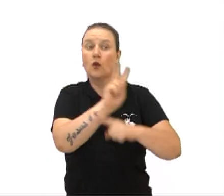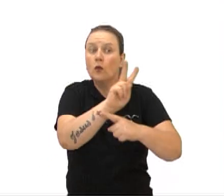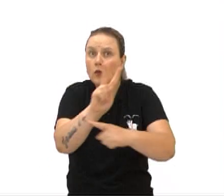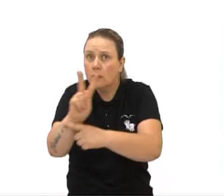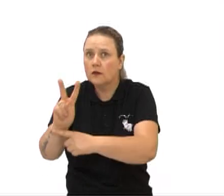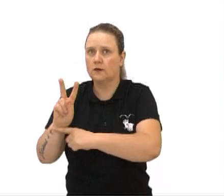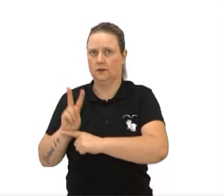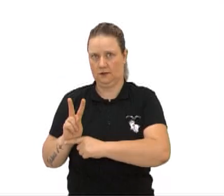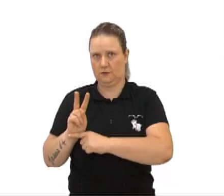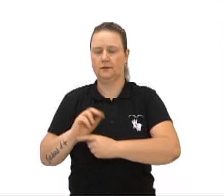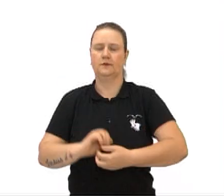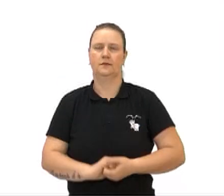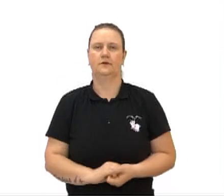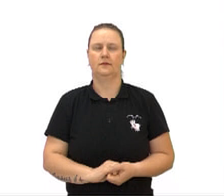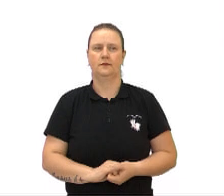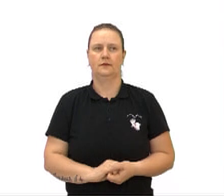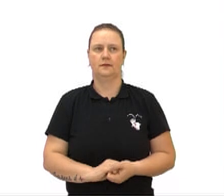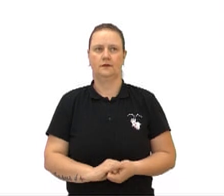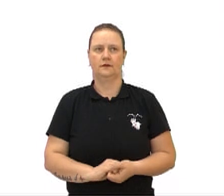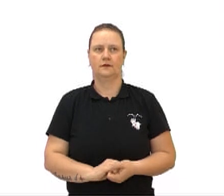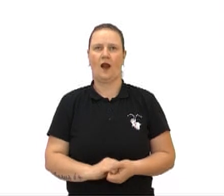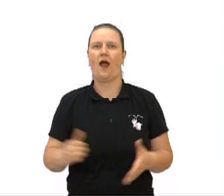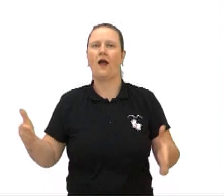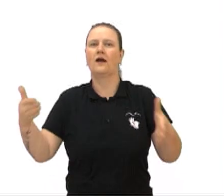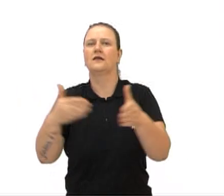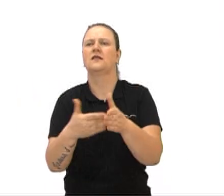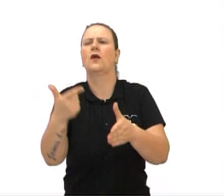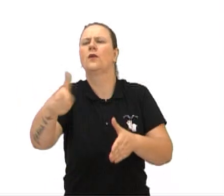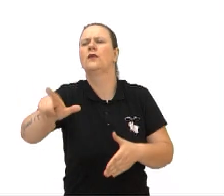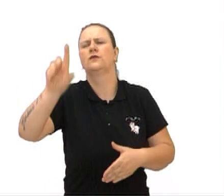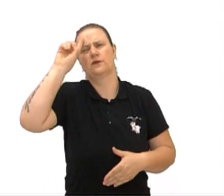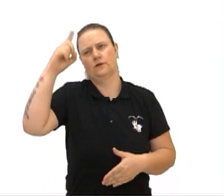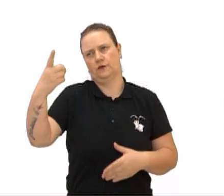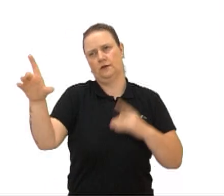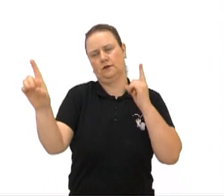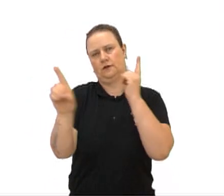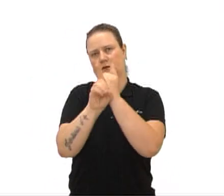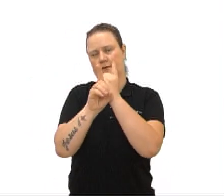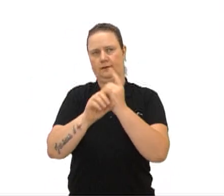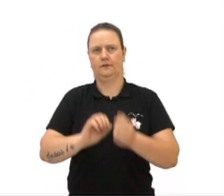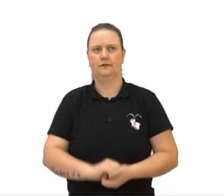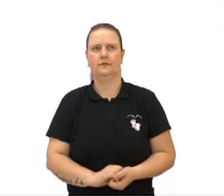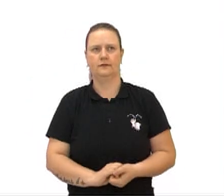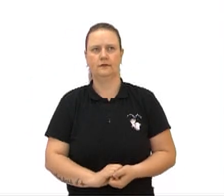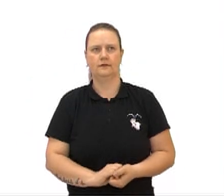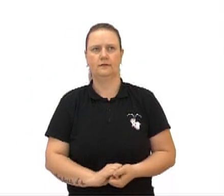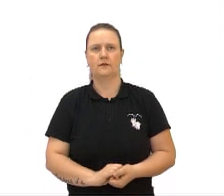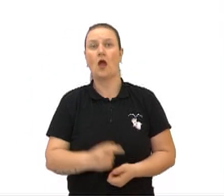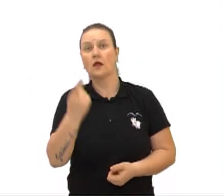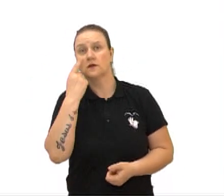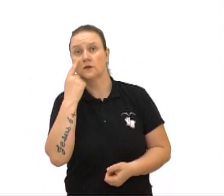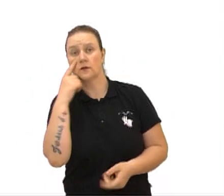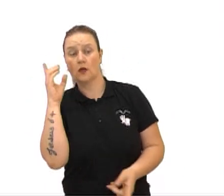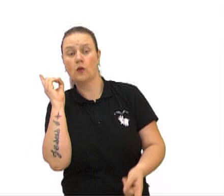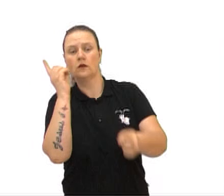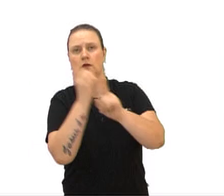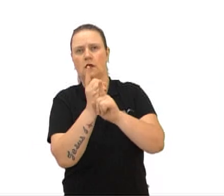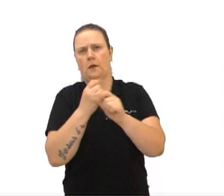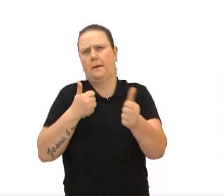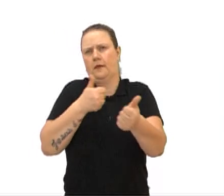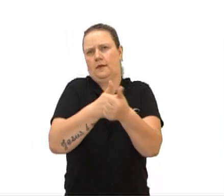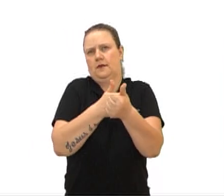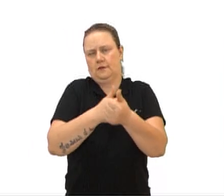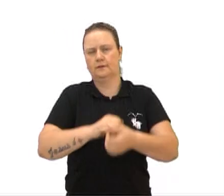vemos, hasta outro dia, até outro dia. Nos vemos pronto. Então, nos vemos em breve, né? Nos